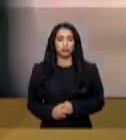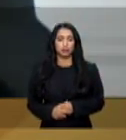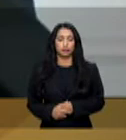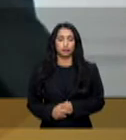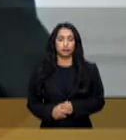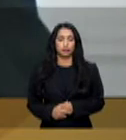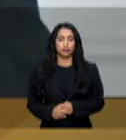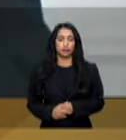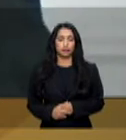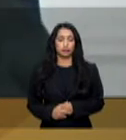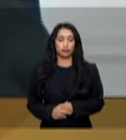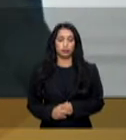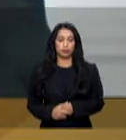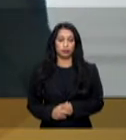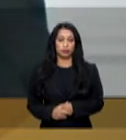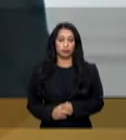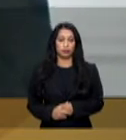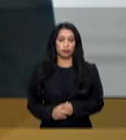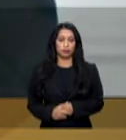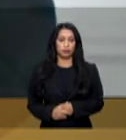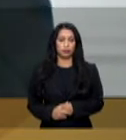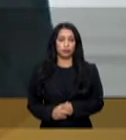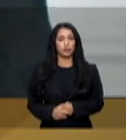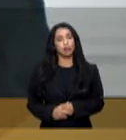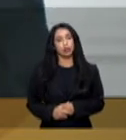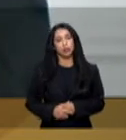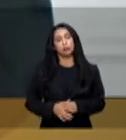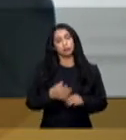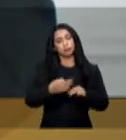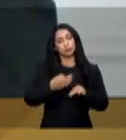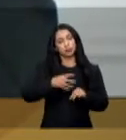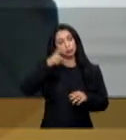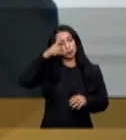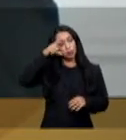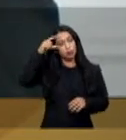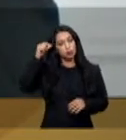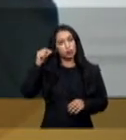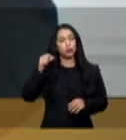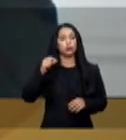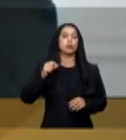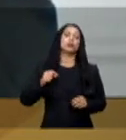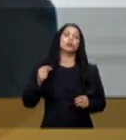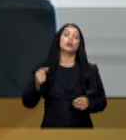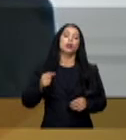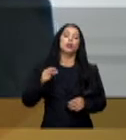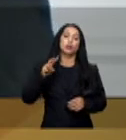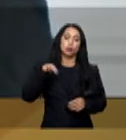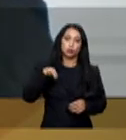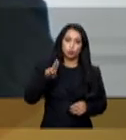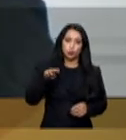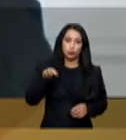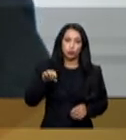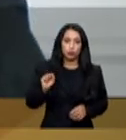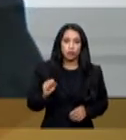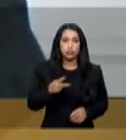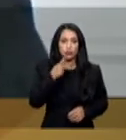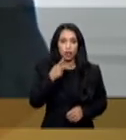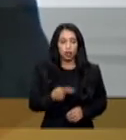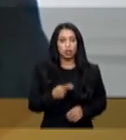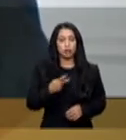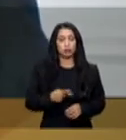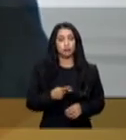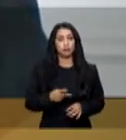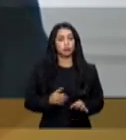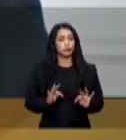como detalhado pelo eminente ministro Luiz Roberto Barroso, pelo ministro Cássio Nunes Marques, da